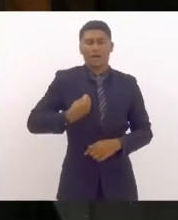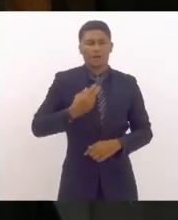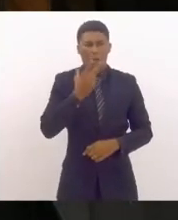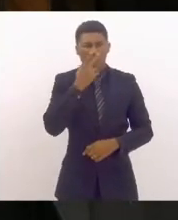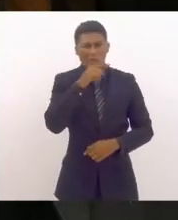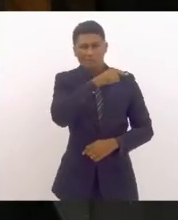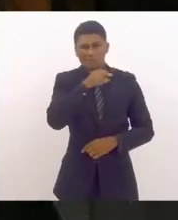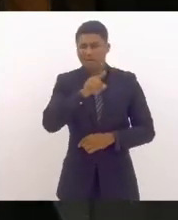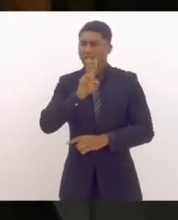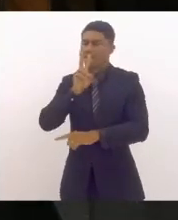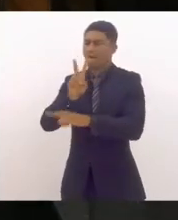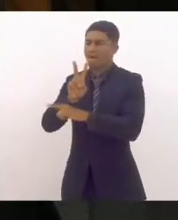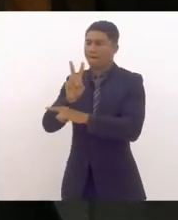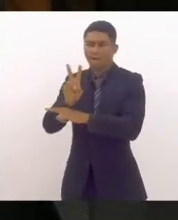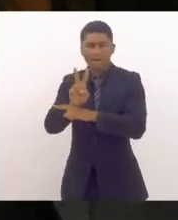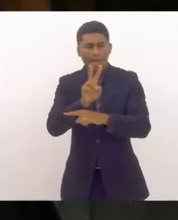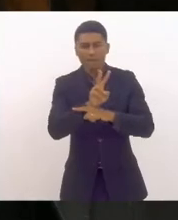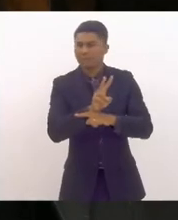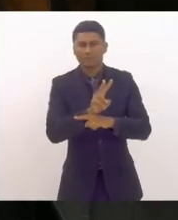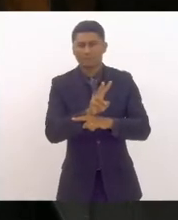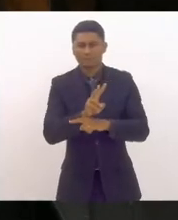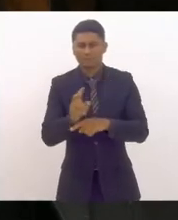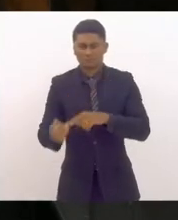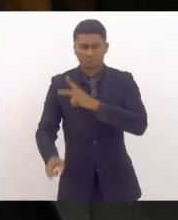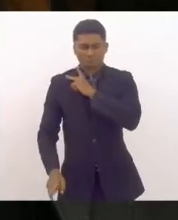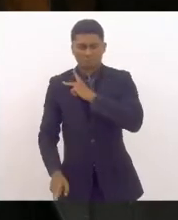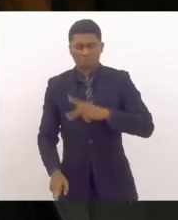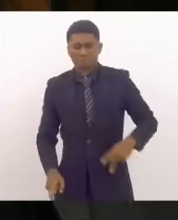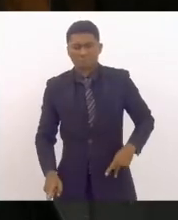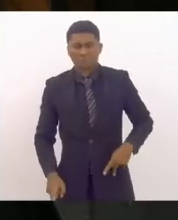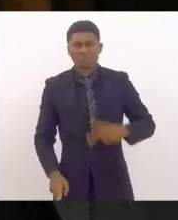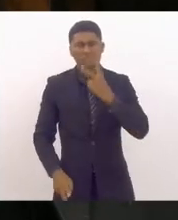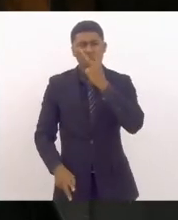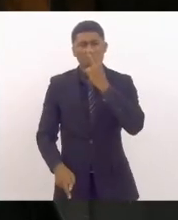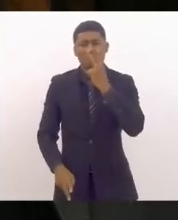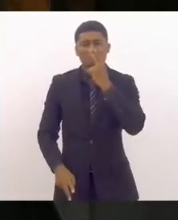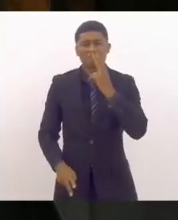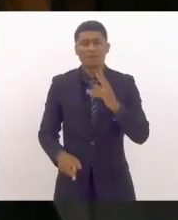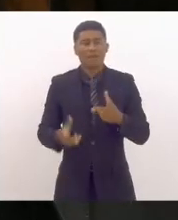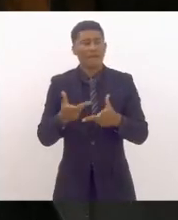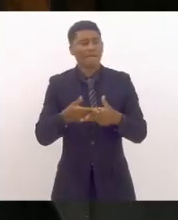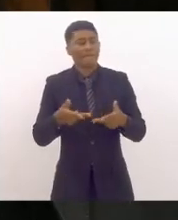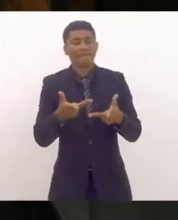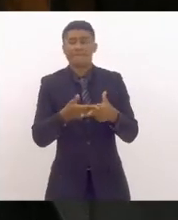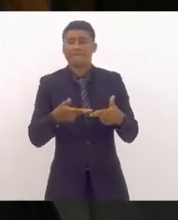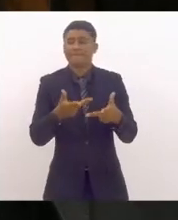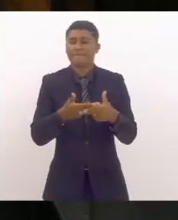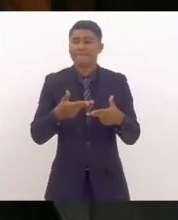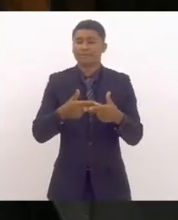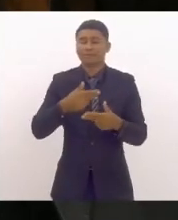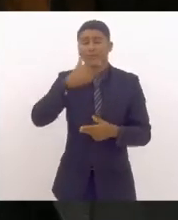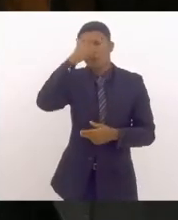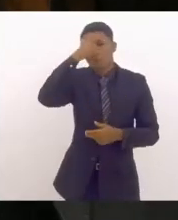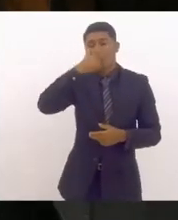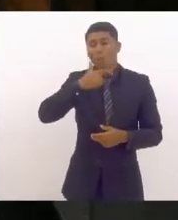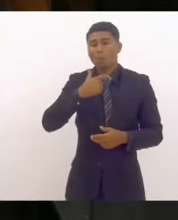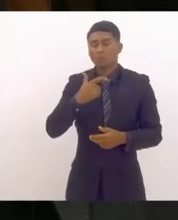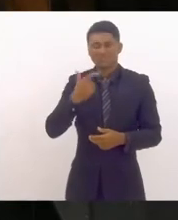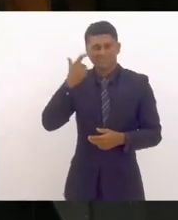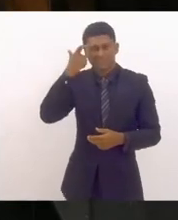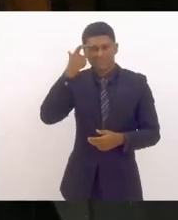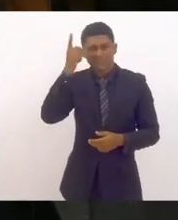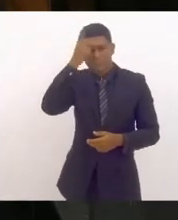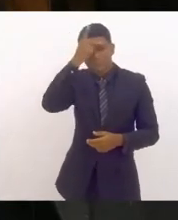vida mas o presidente faz theatre nho e para mostrar como a pessoa está se acha que se